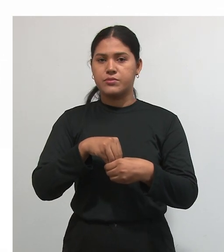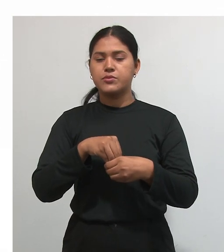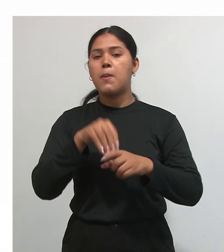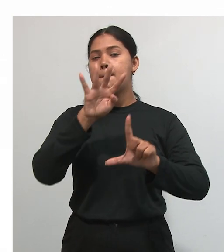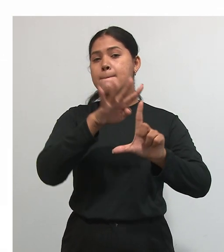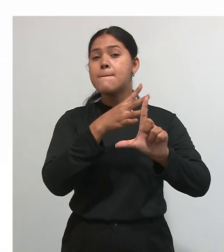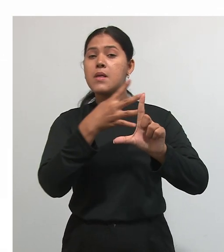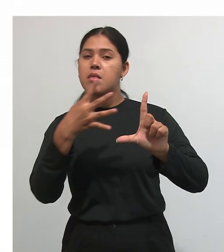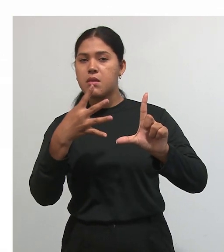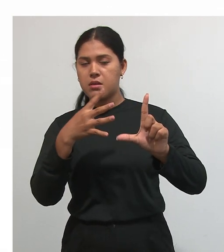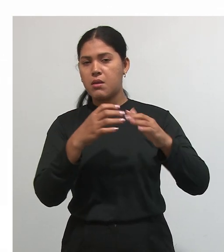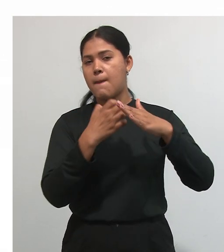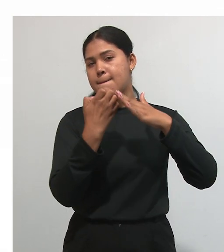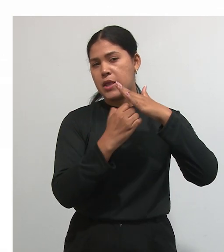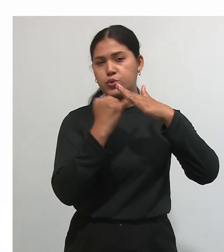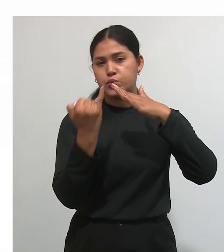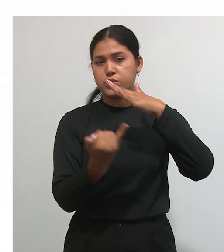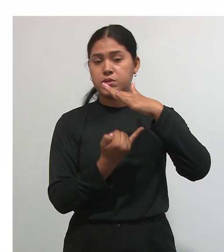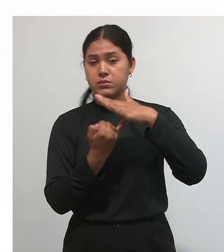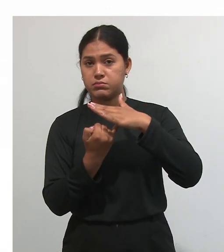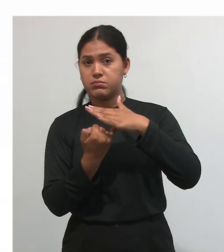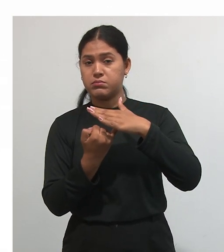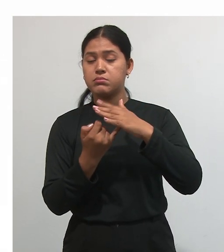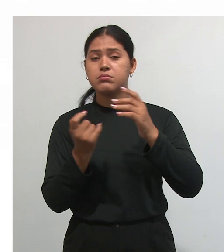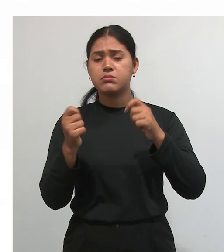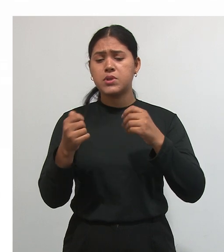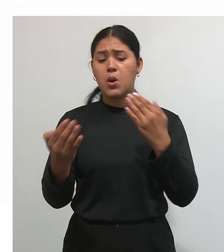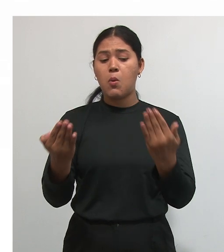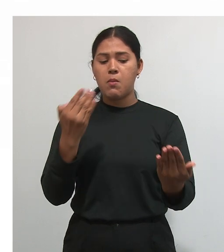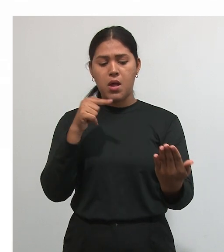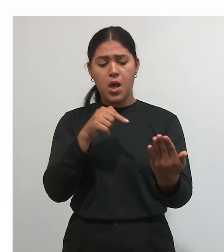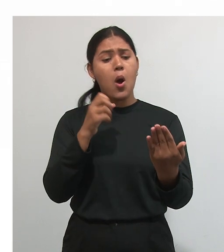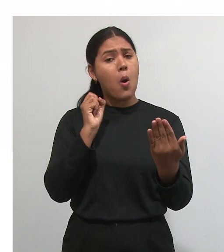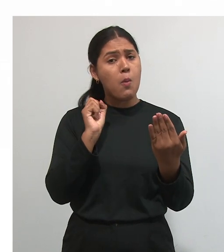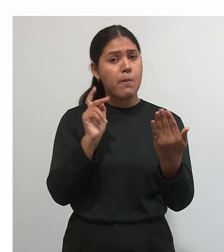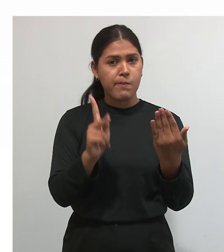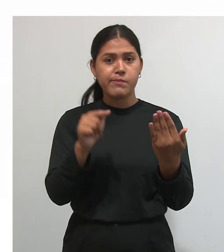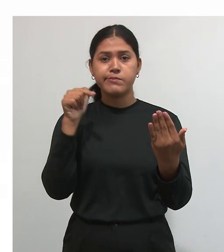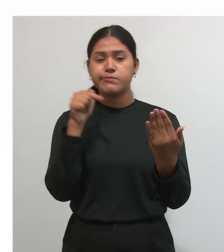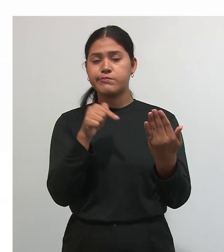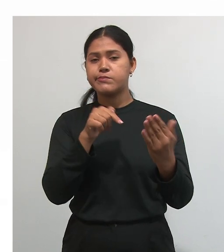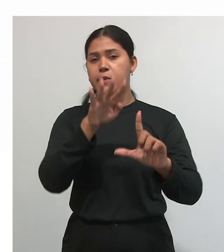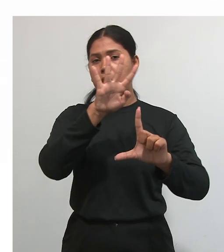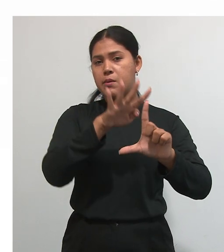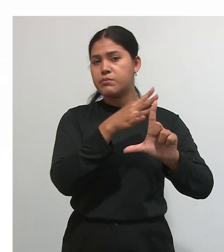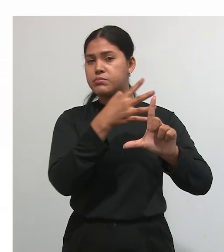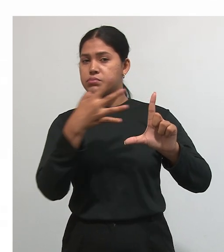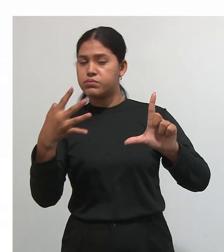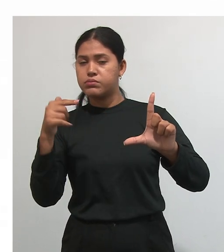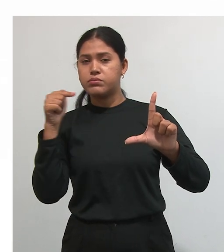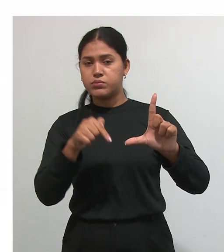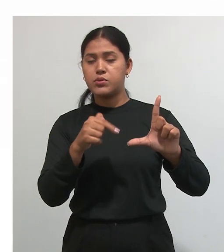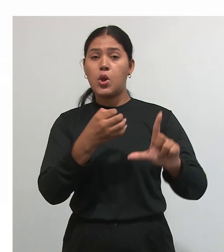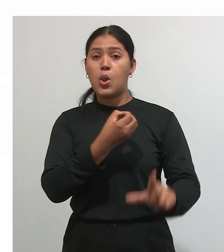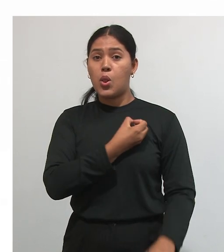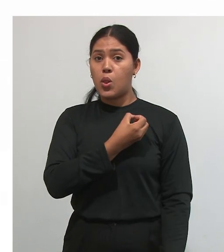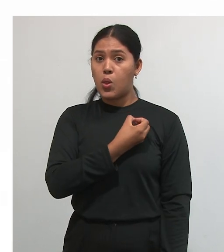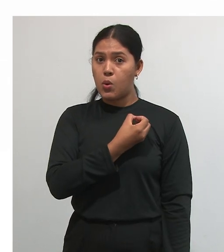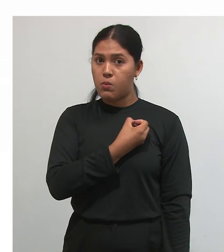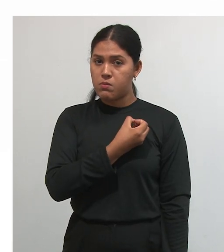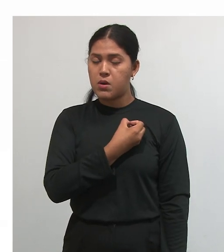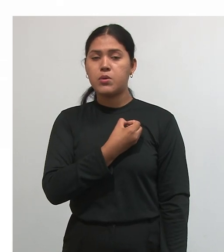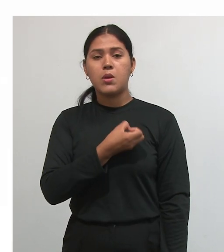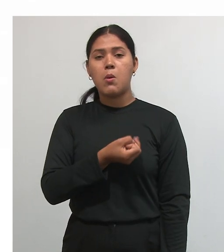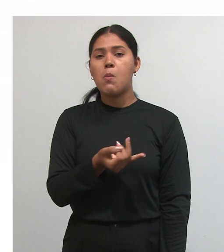de armazenagem. Então, eles vão ver, ok, lá no meu saldo de estoque, meu